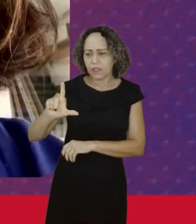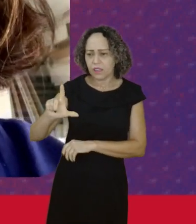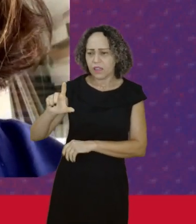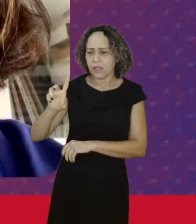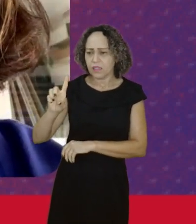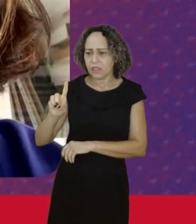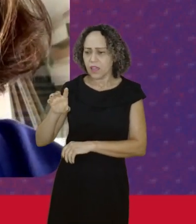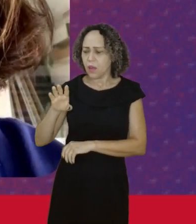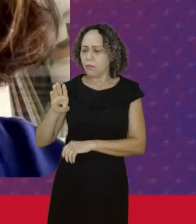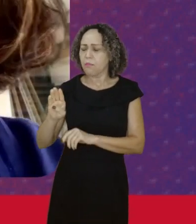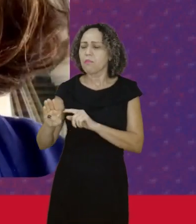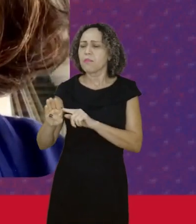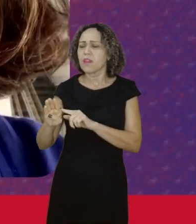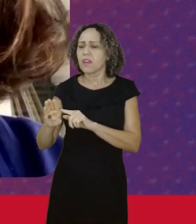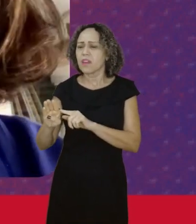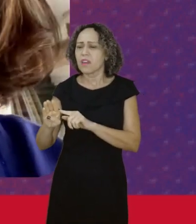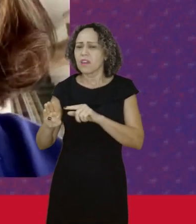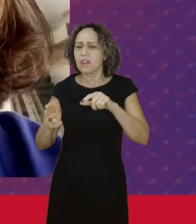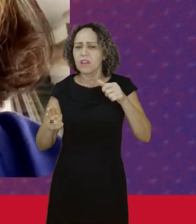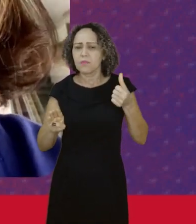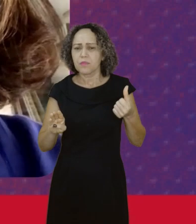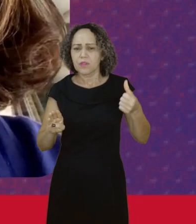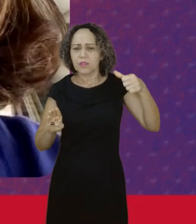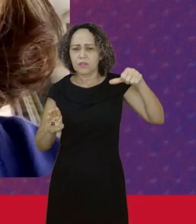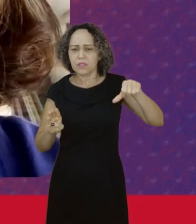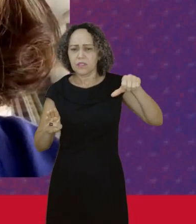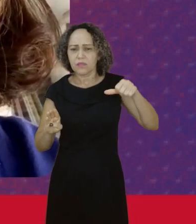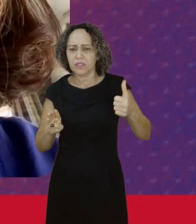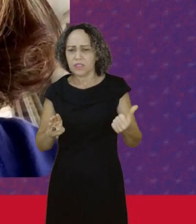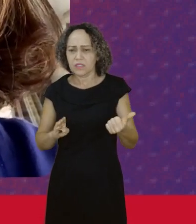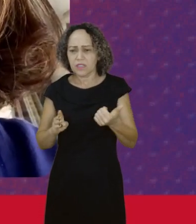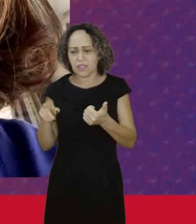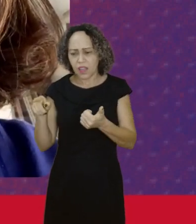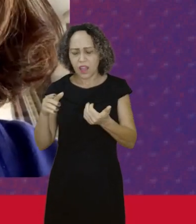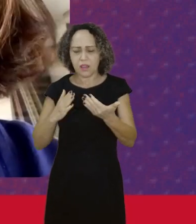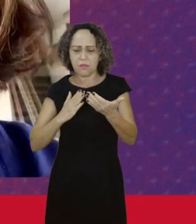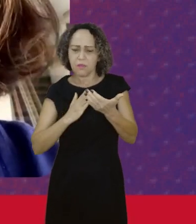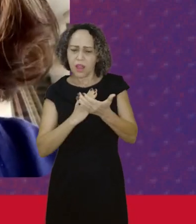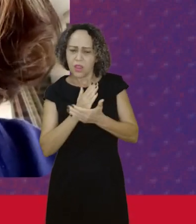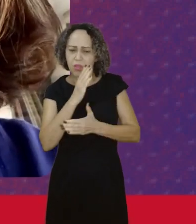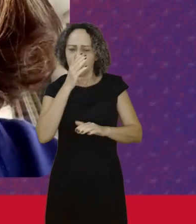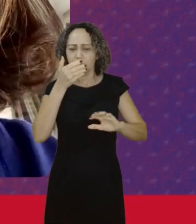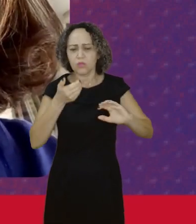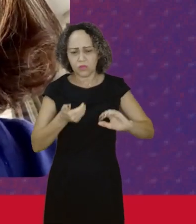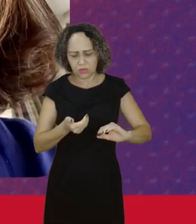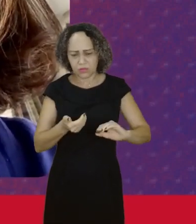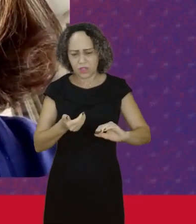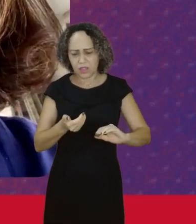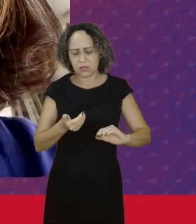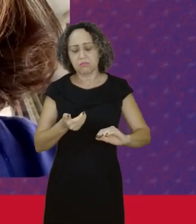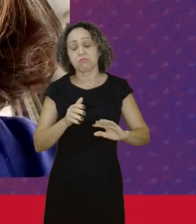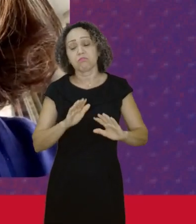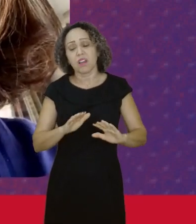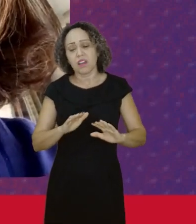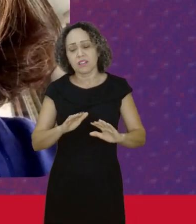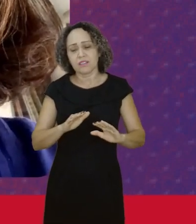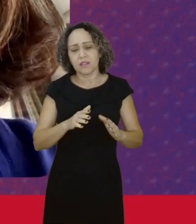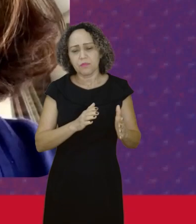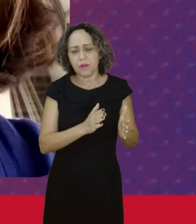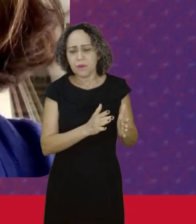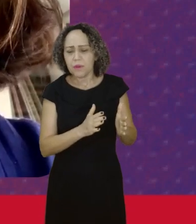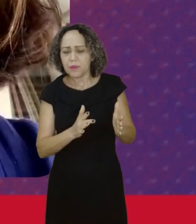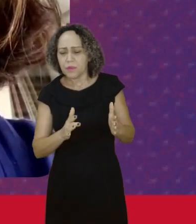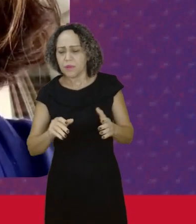em 1996, mas ela sofreu muitas alterações. Então,